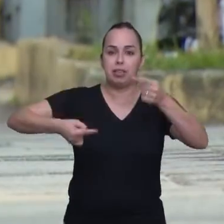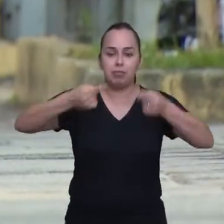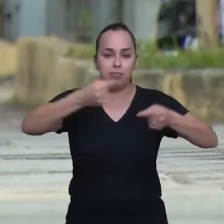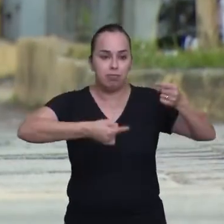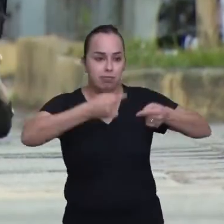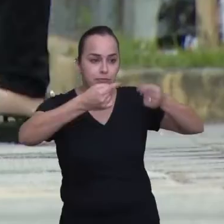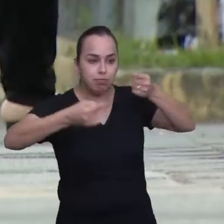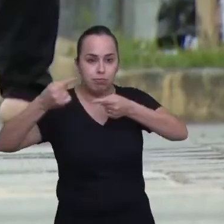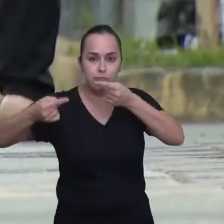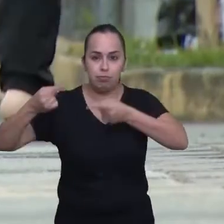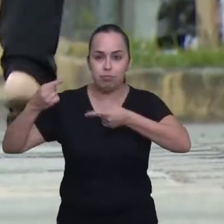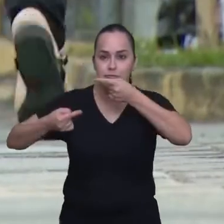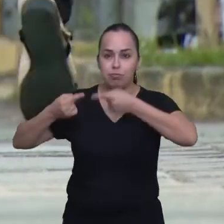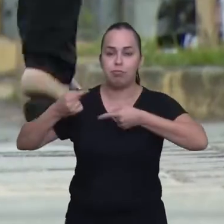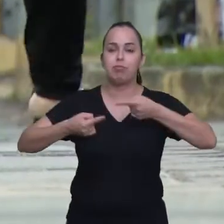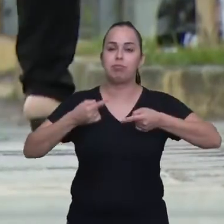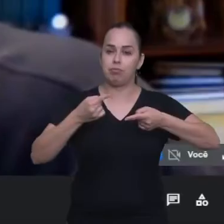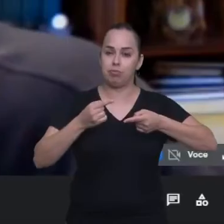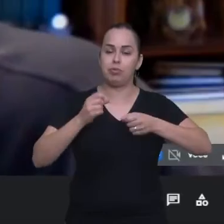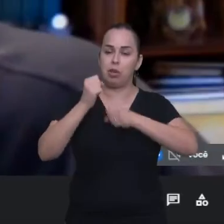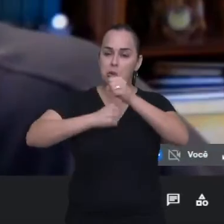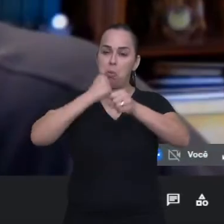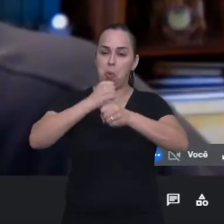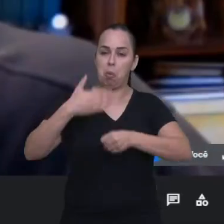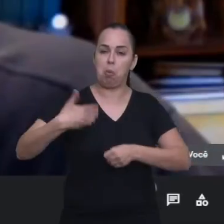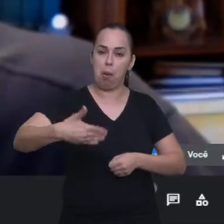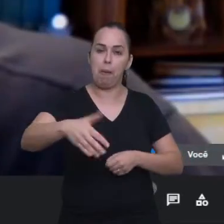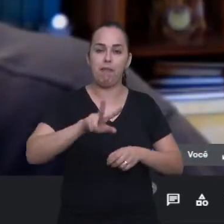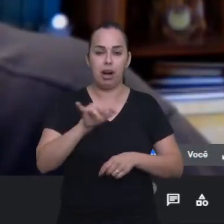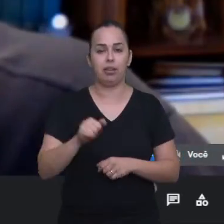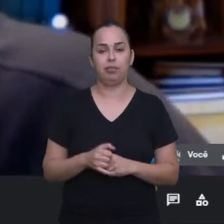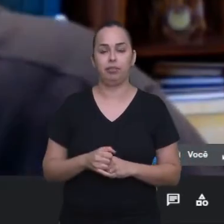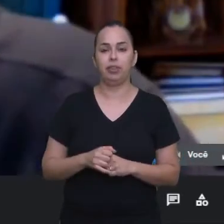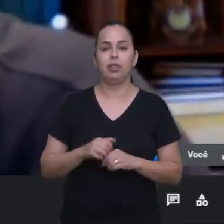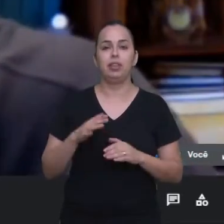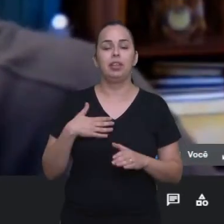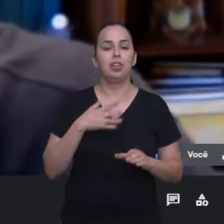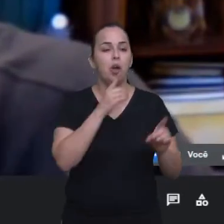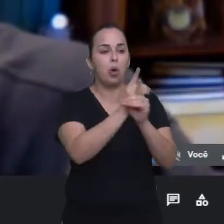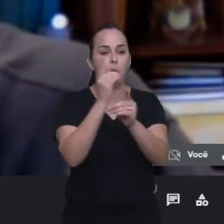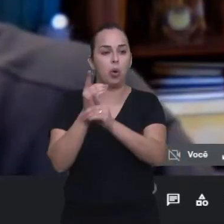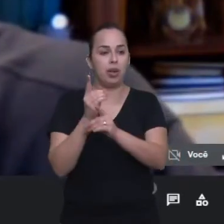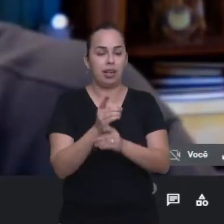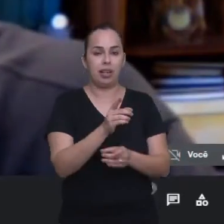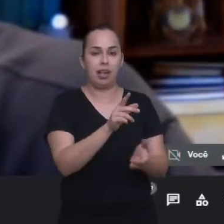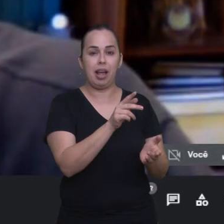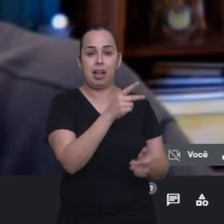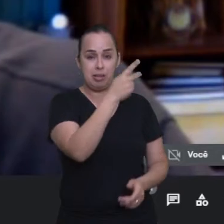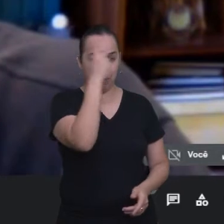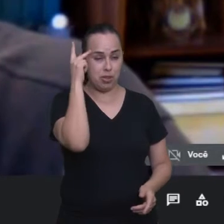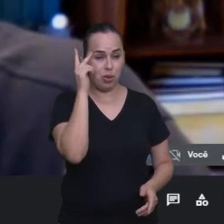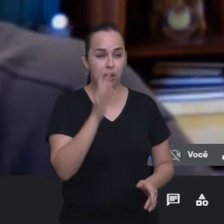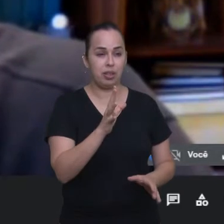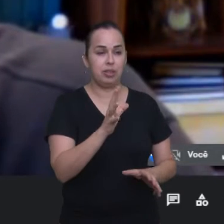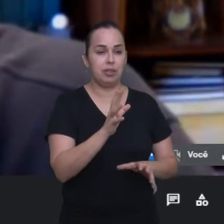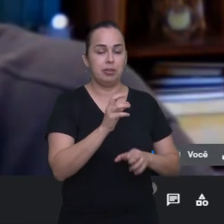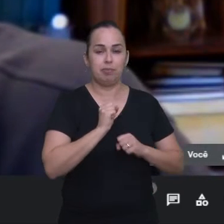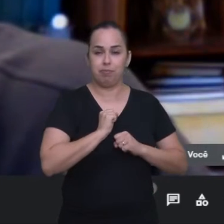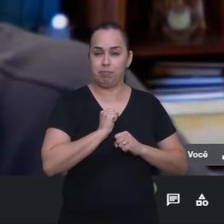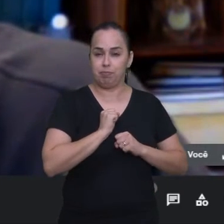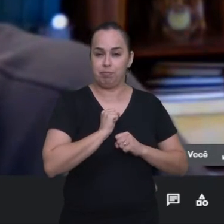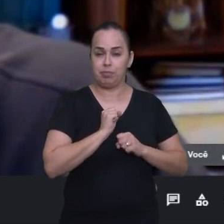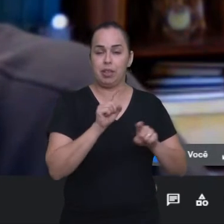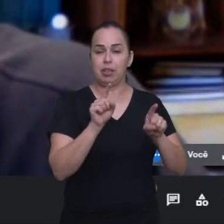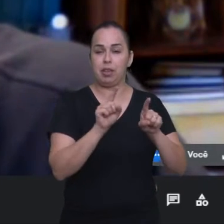com atenção pelos próximos anos. Encontramos as duas coisas. Pessoas que tiveram uma primeira manifestação de